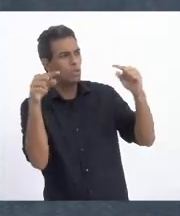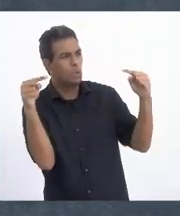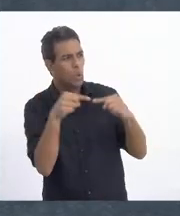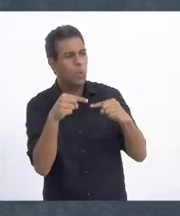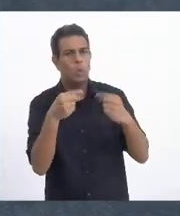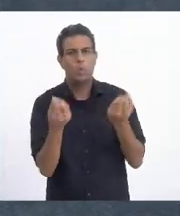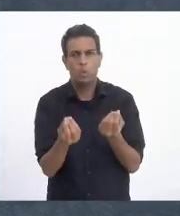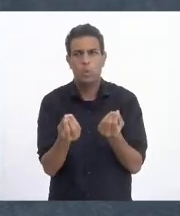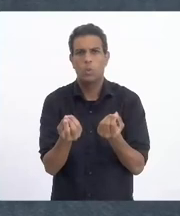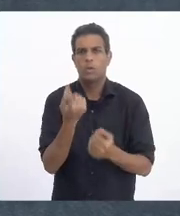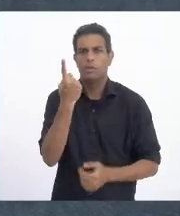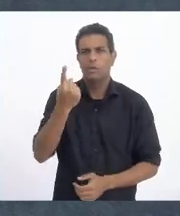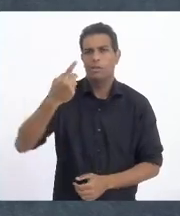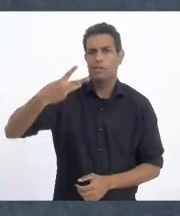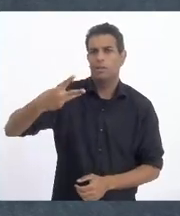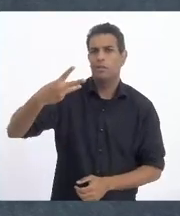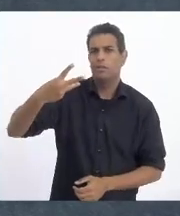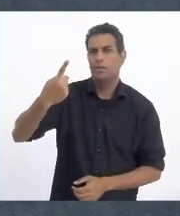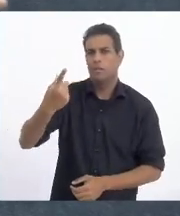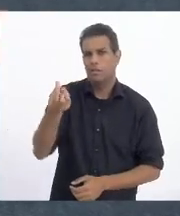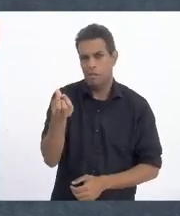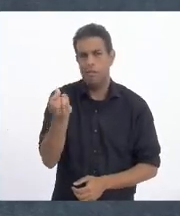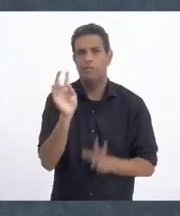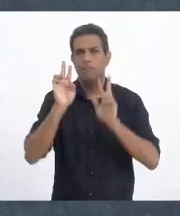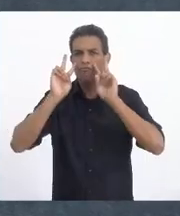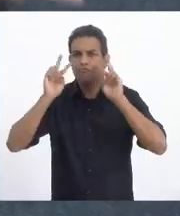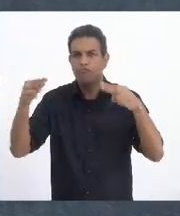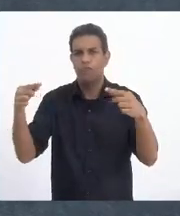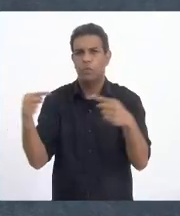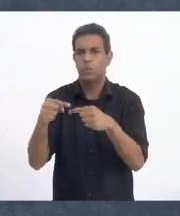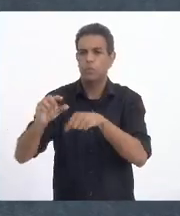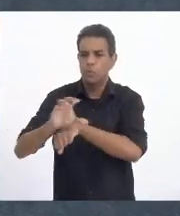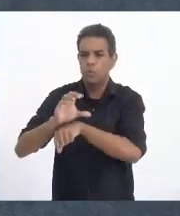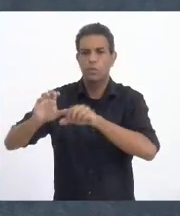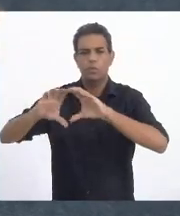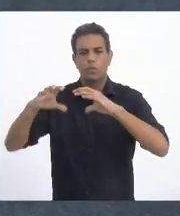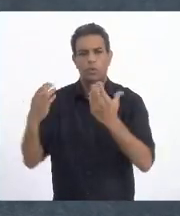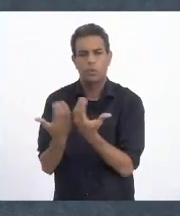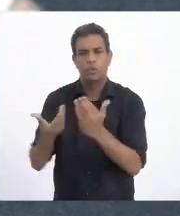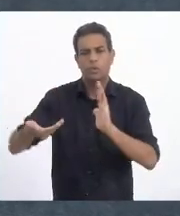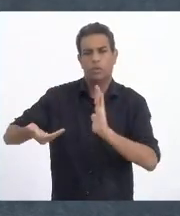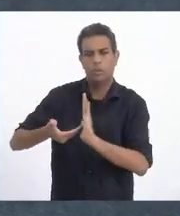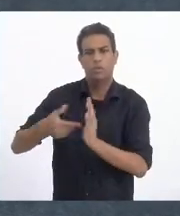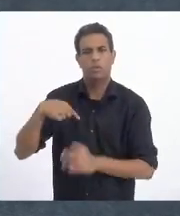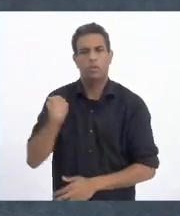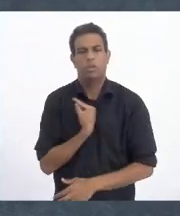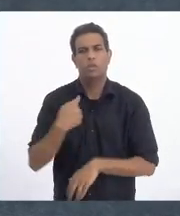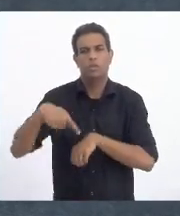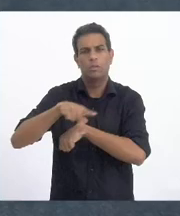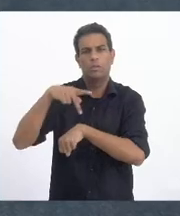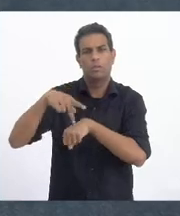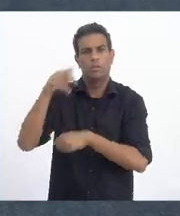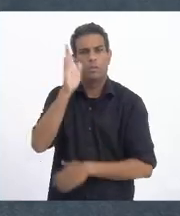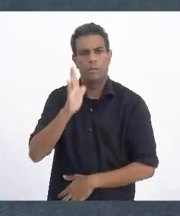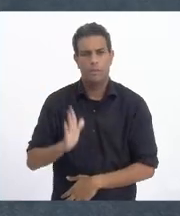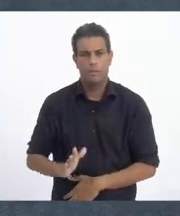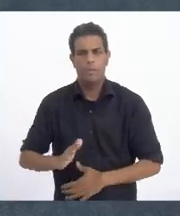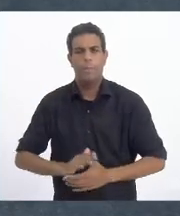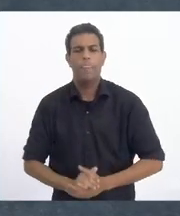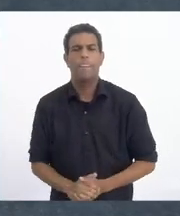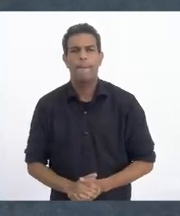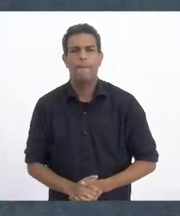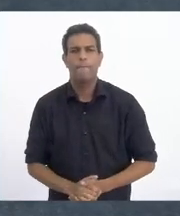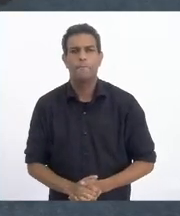a emenda 103 de 2019, referendou no Congresso Nacional do nosso país. Então,